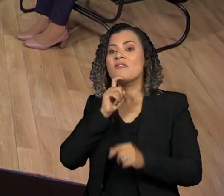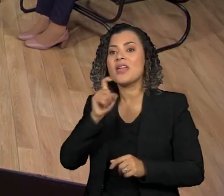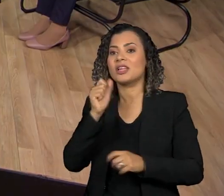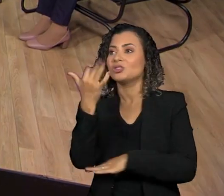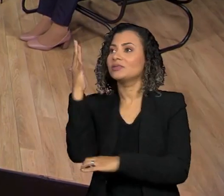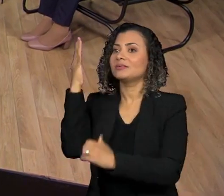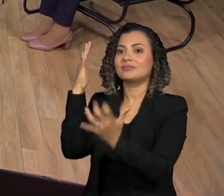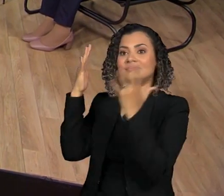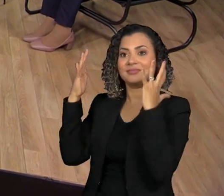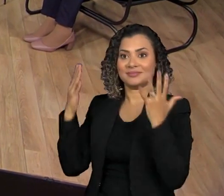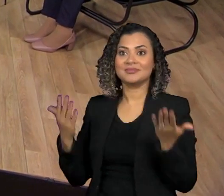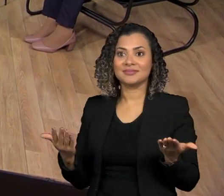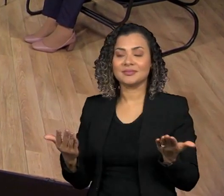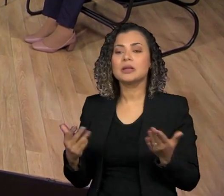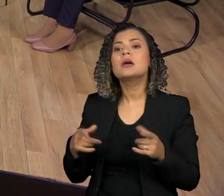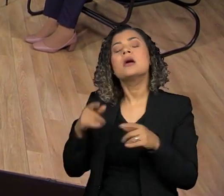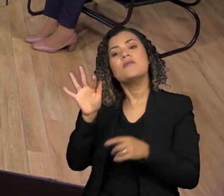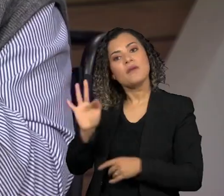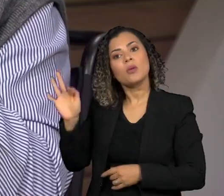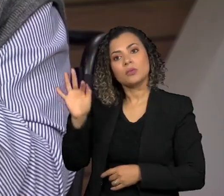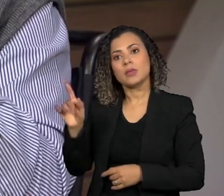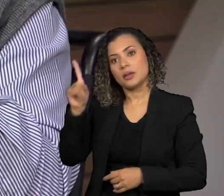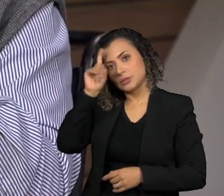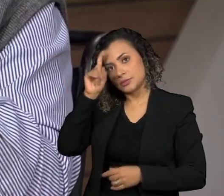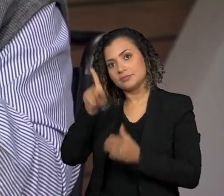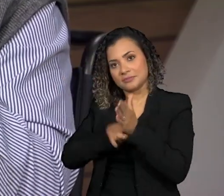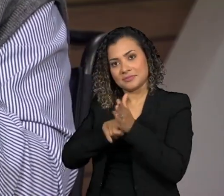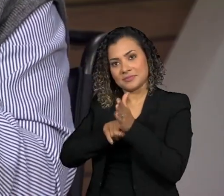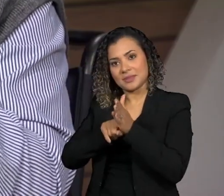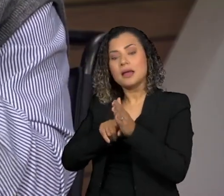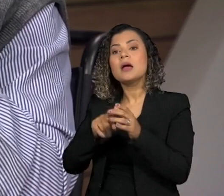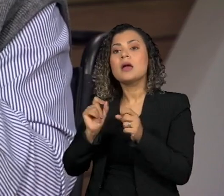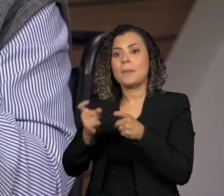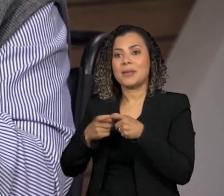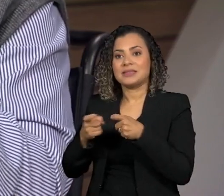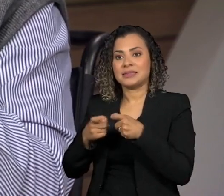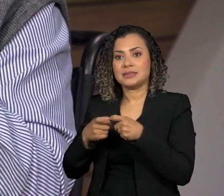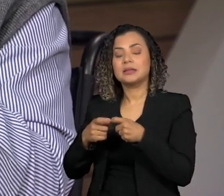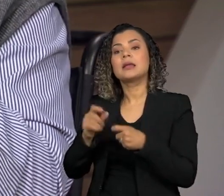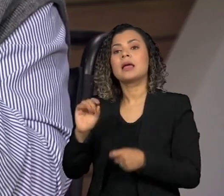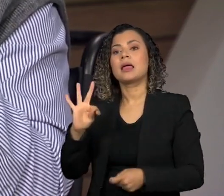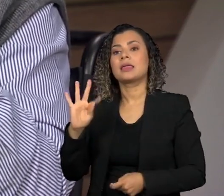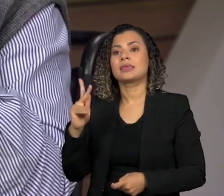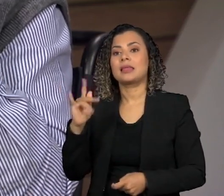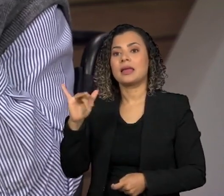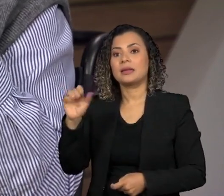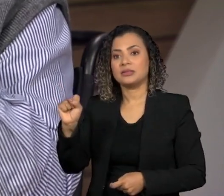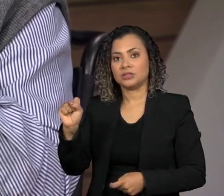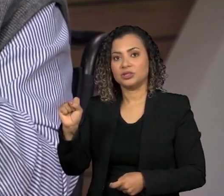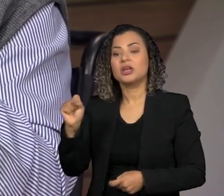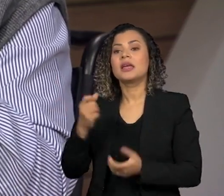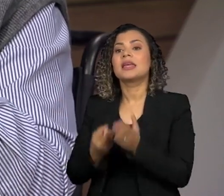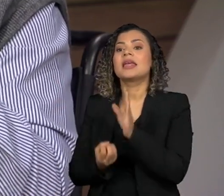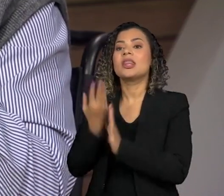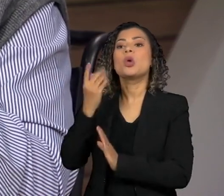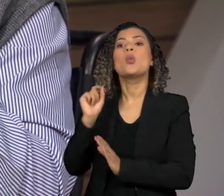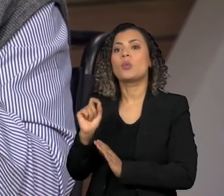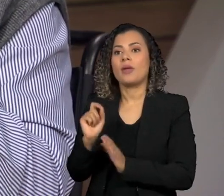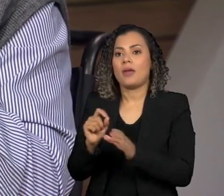Na Faculdade de Medicina tem uma horta que foi criada por uma professora chamada Thais Mawad, né? Junto com o pessoal